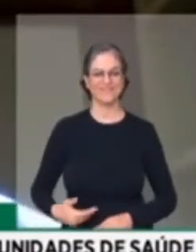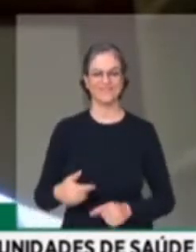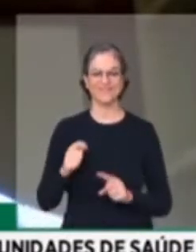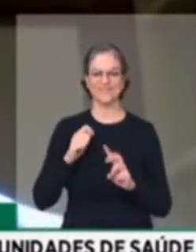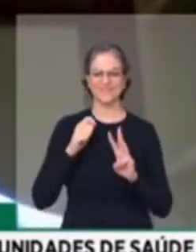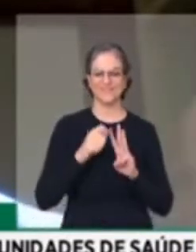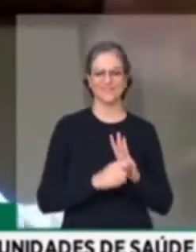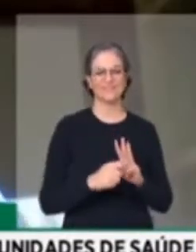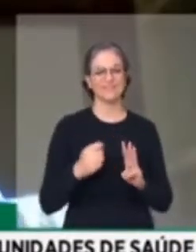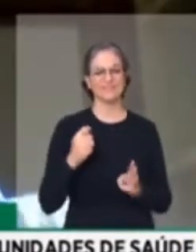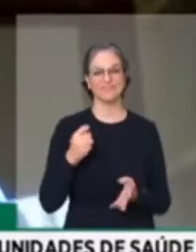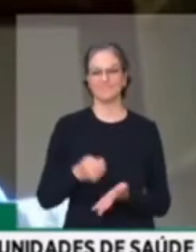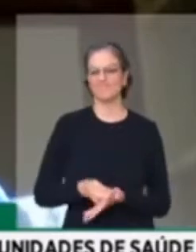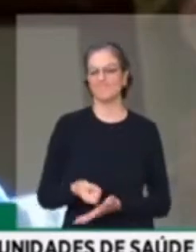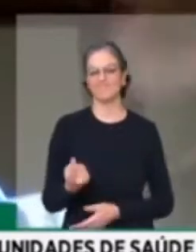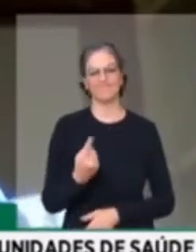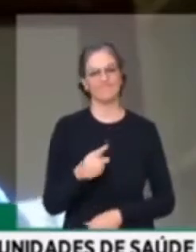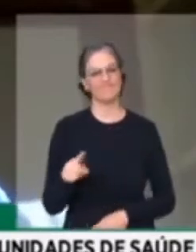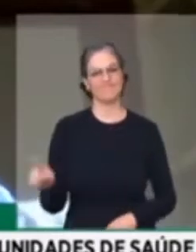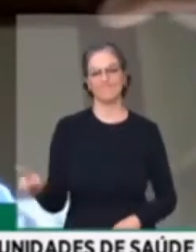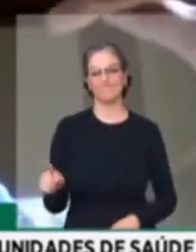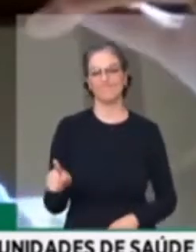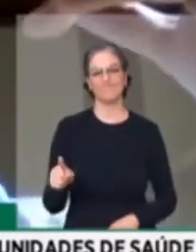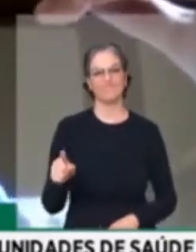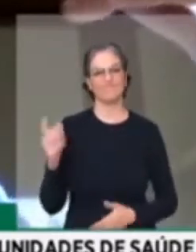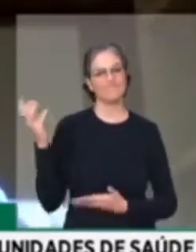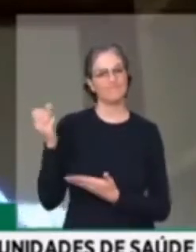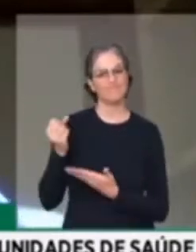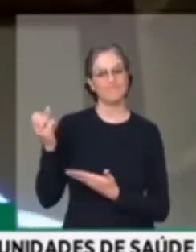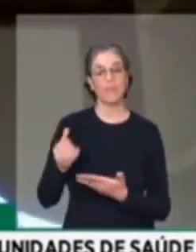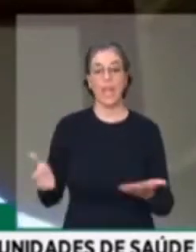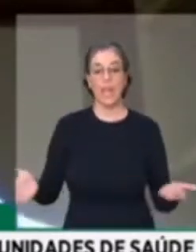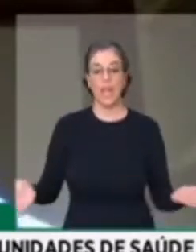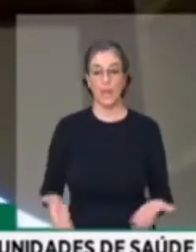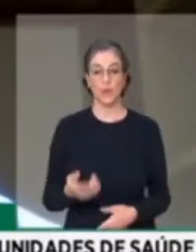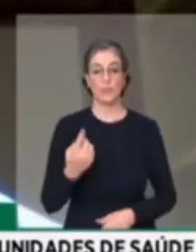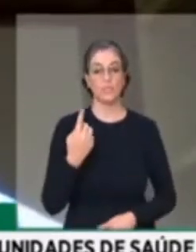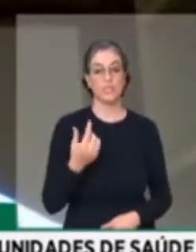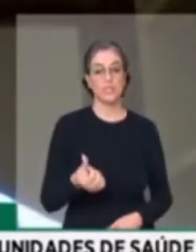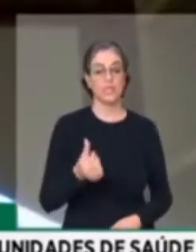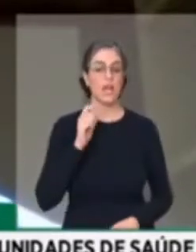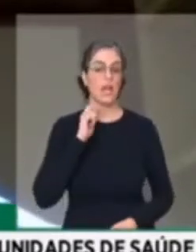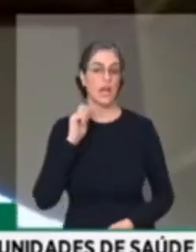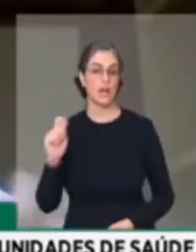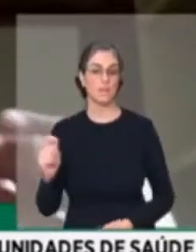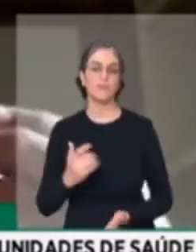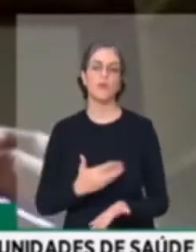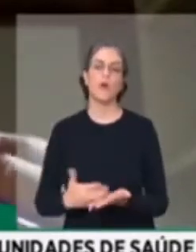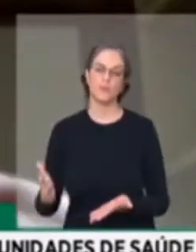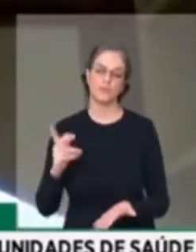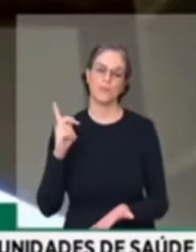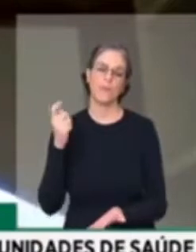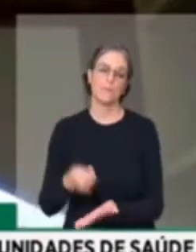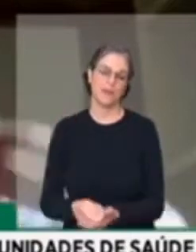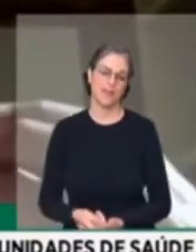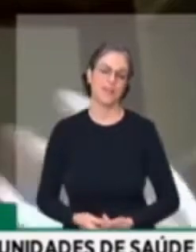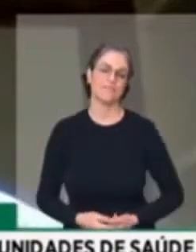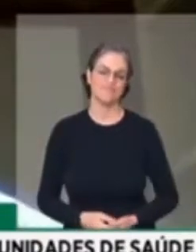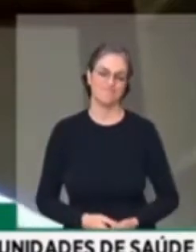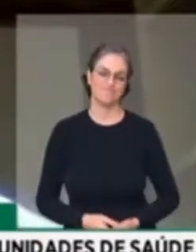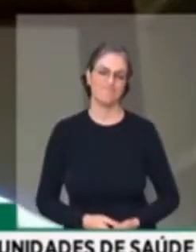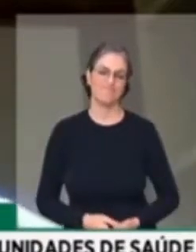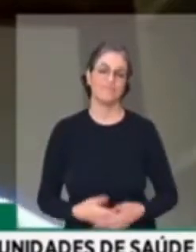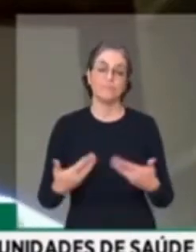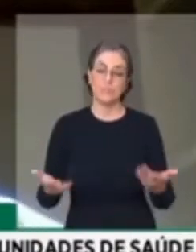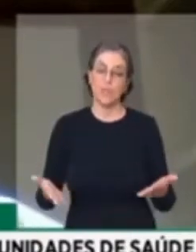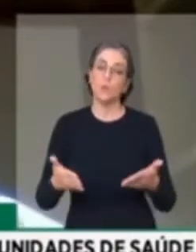auxílio emergencial. Só agora anuncia para 16 de abril começar a pagar. Por isso eu quero pedir, apelar